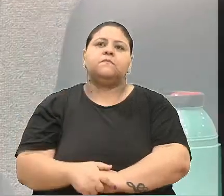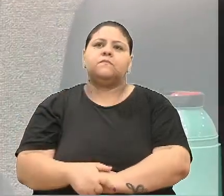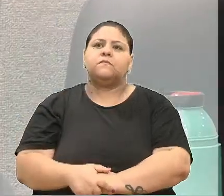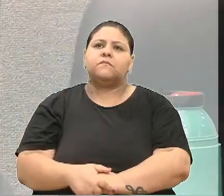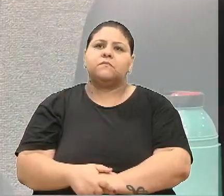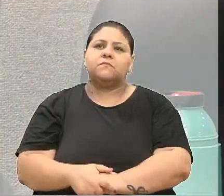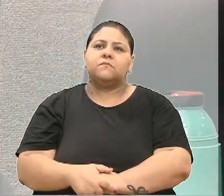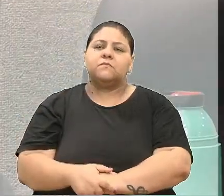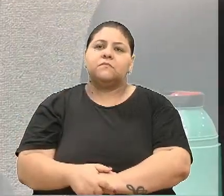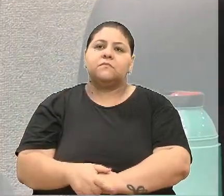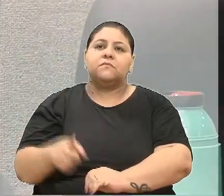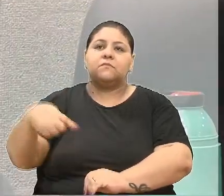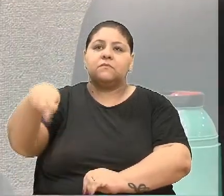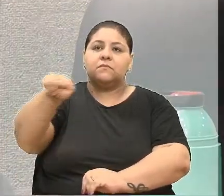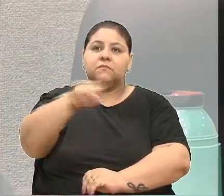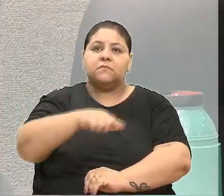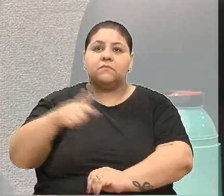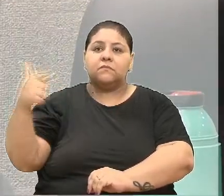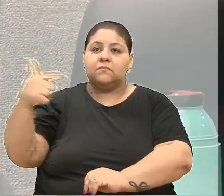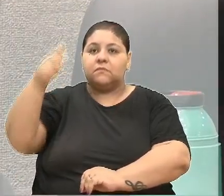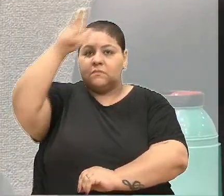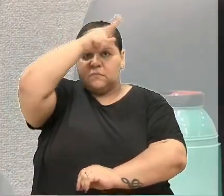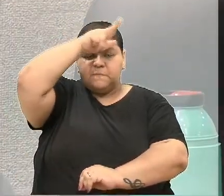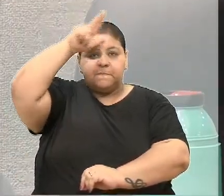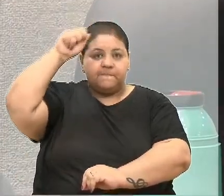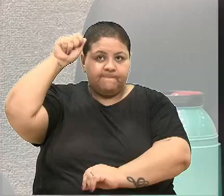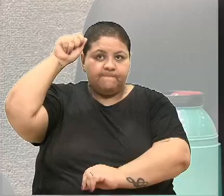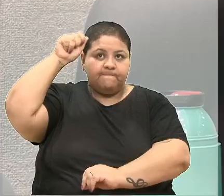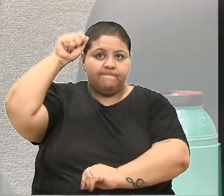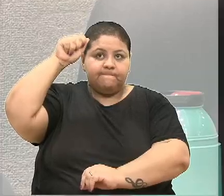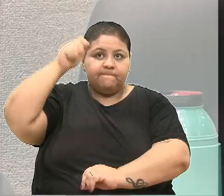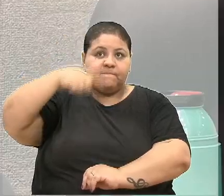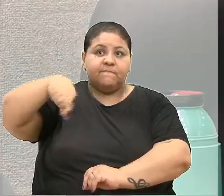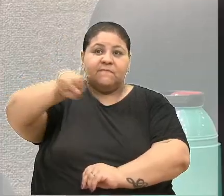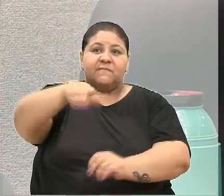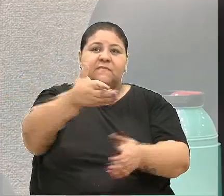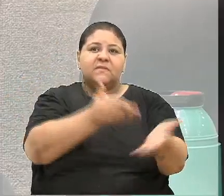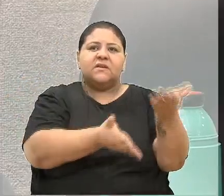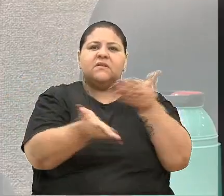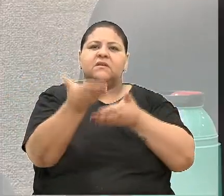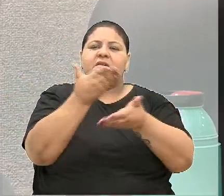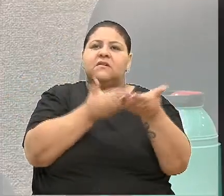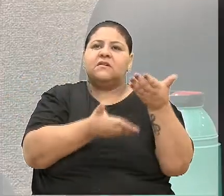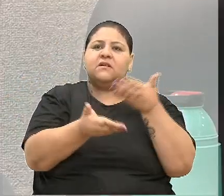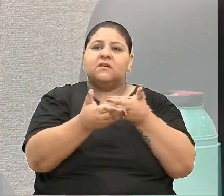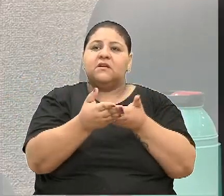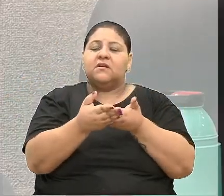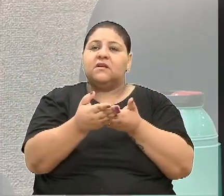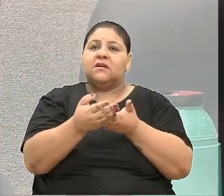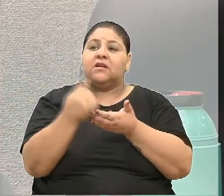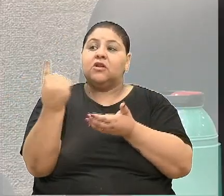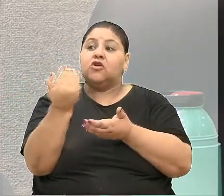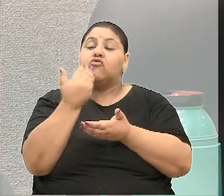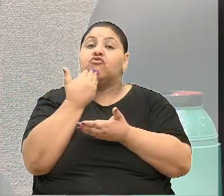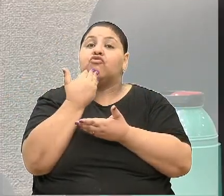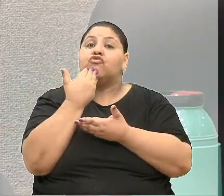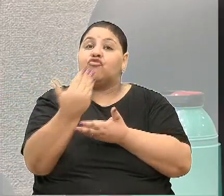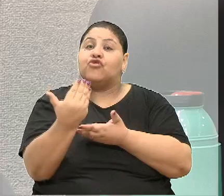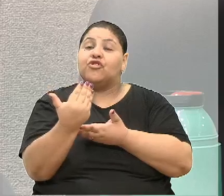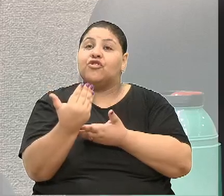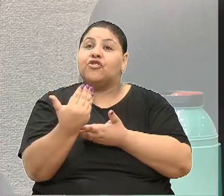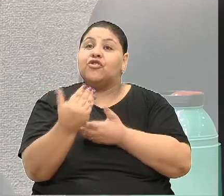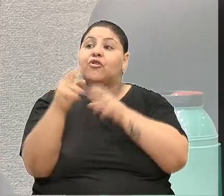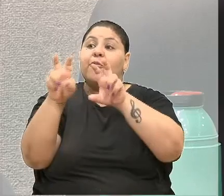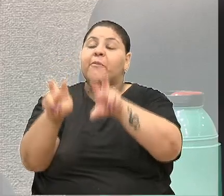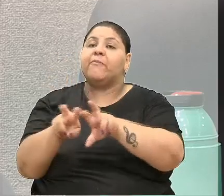de que quando nós éramos subprefeitos, realmente, a gente atendia e a única reivindicação do agricultor